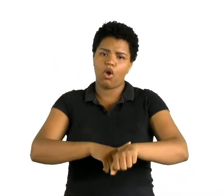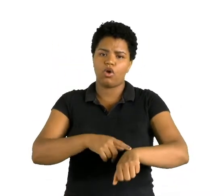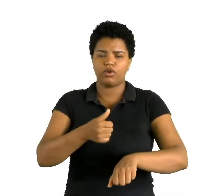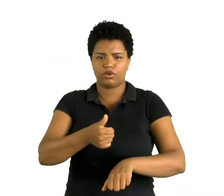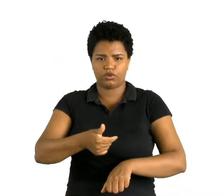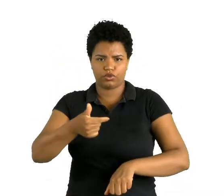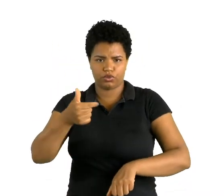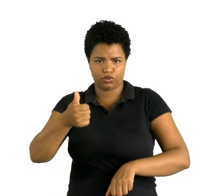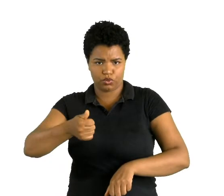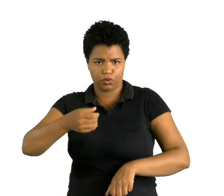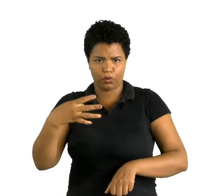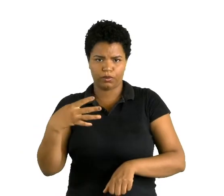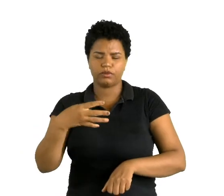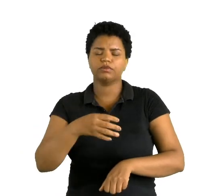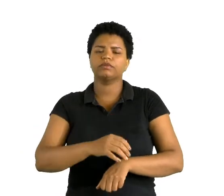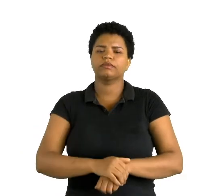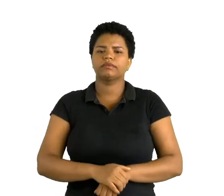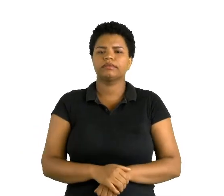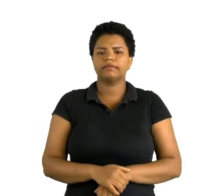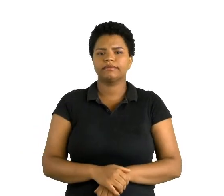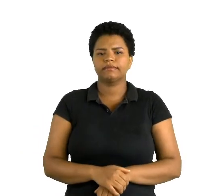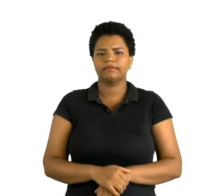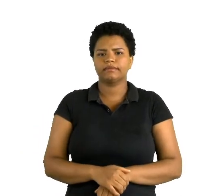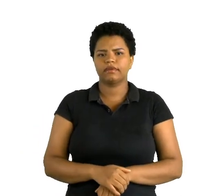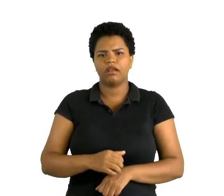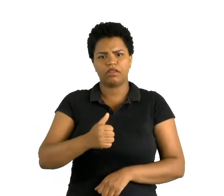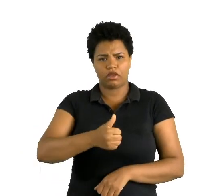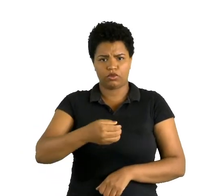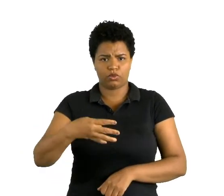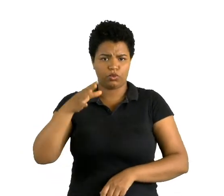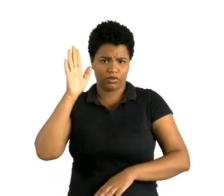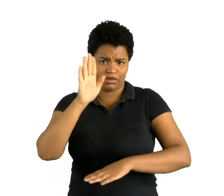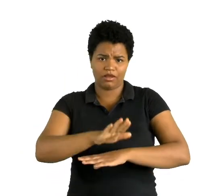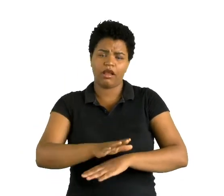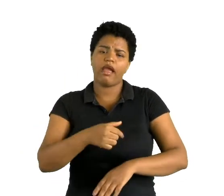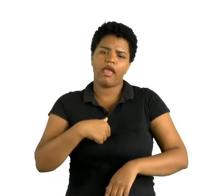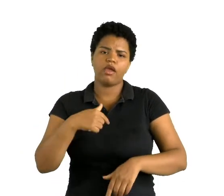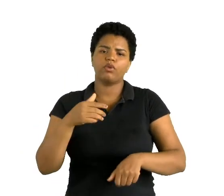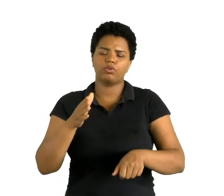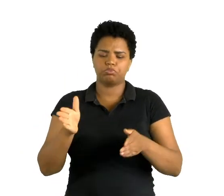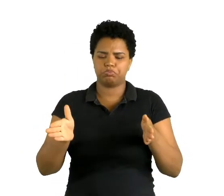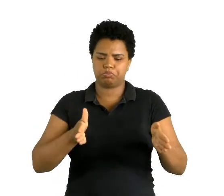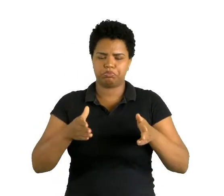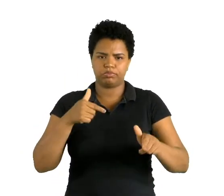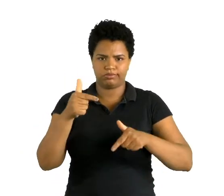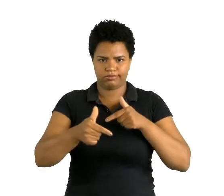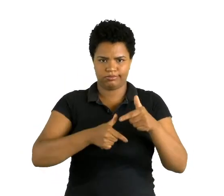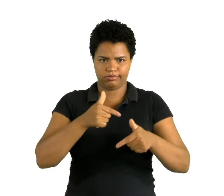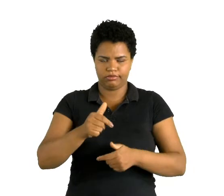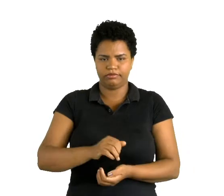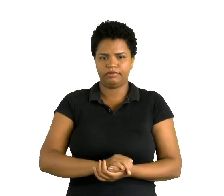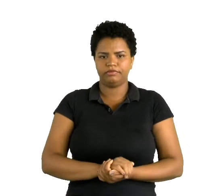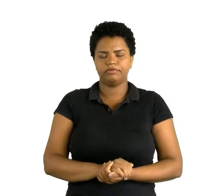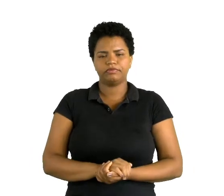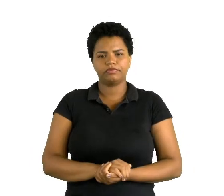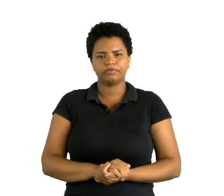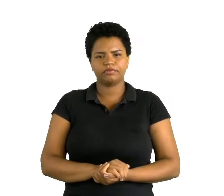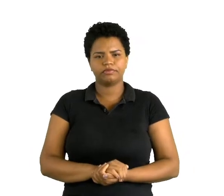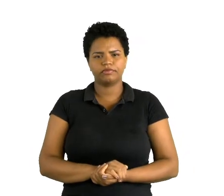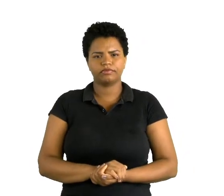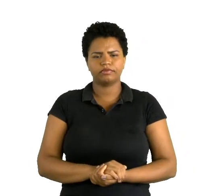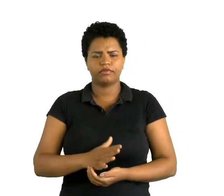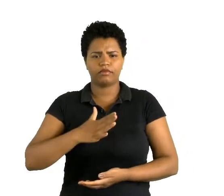uma ação que geralmente até às 14 horas é o período que eu trabalho. My family comes to visit me every year.